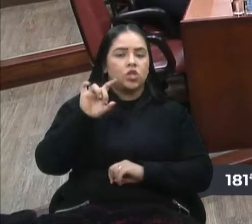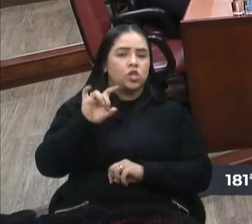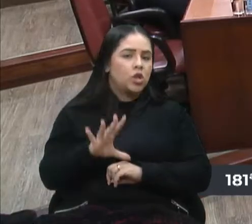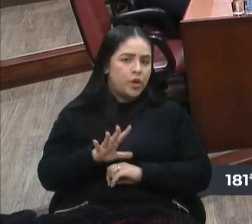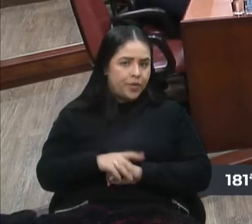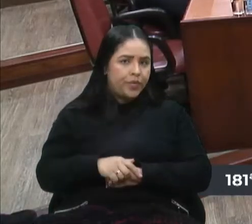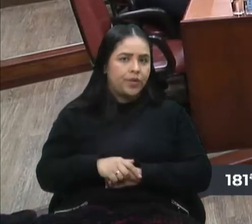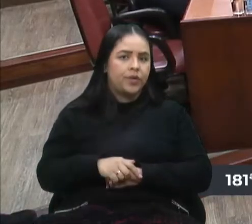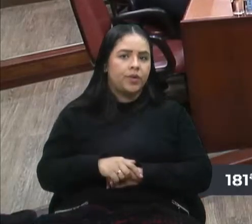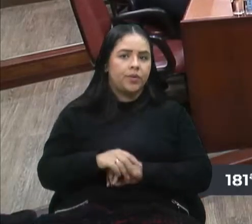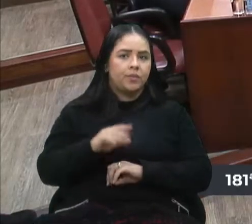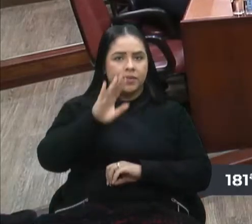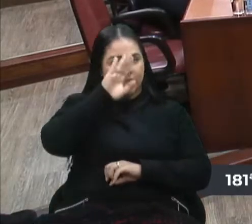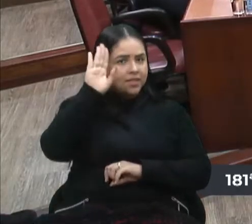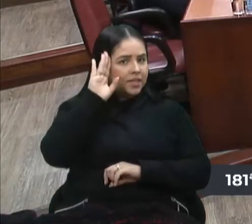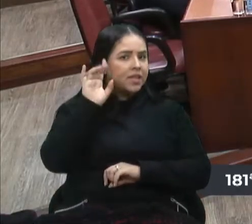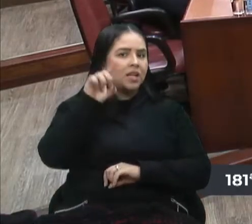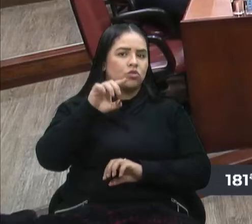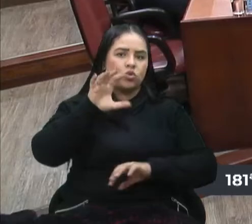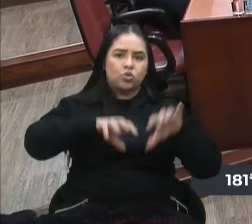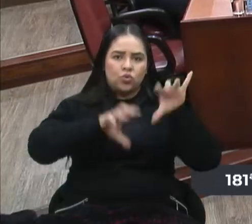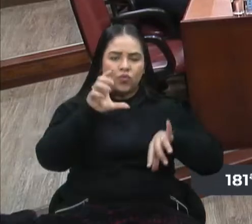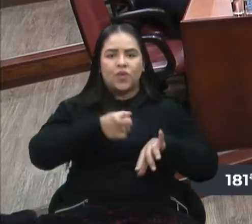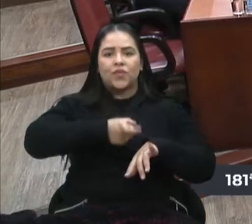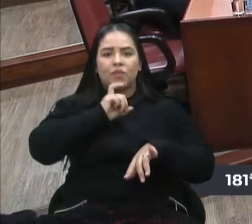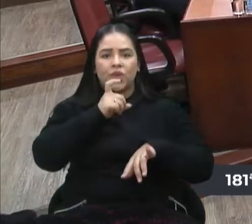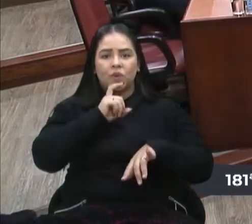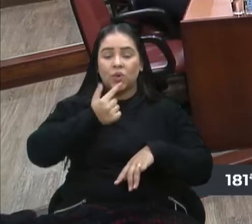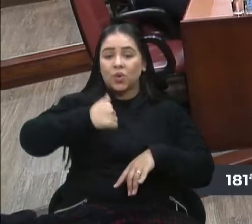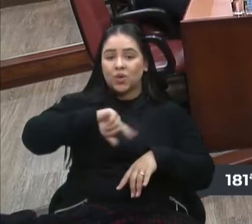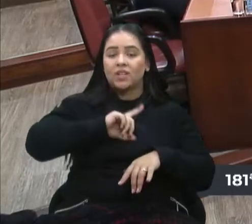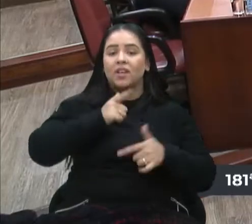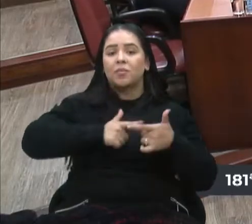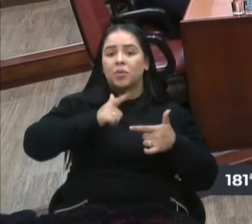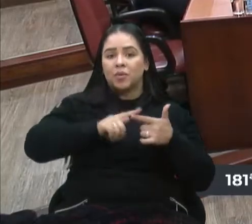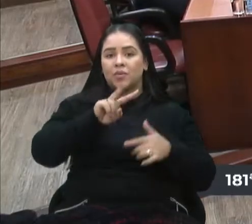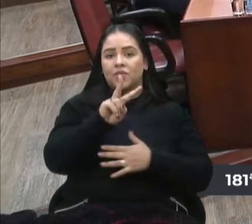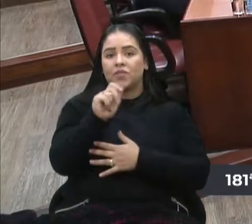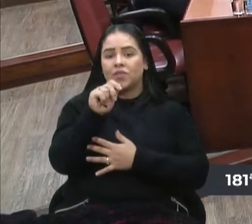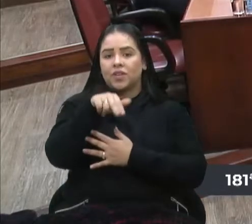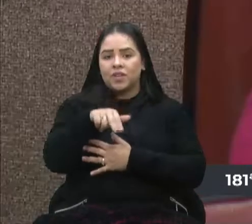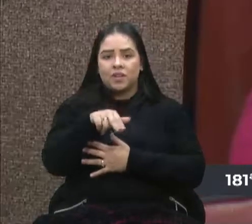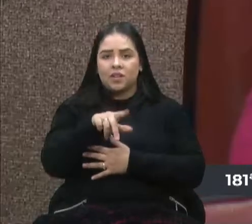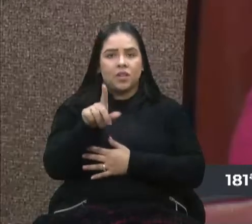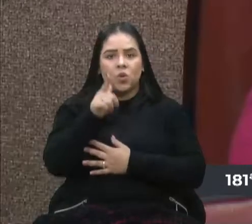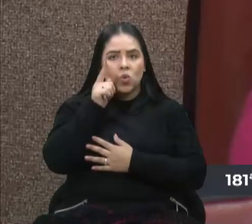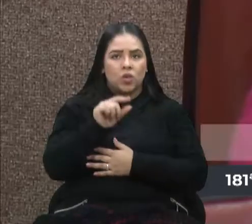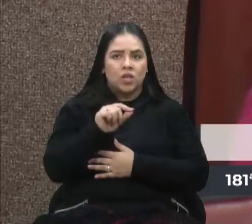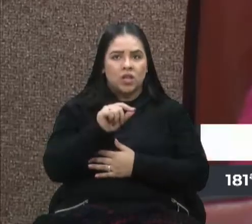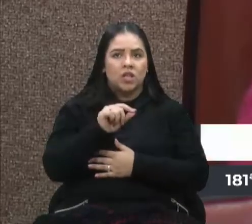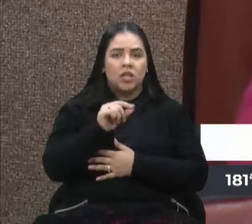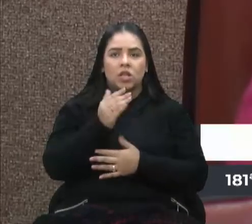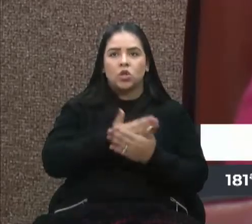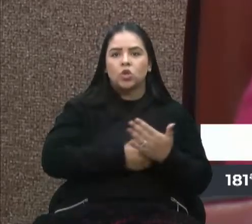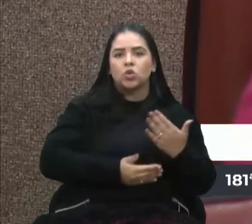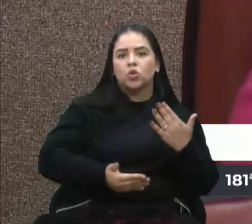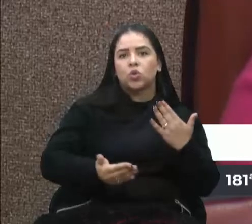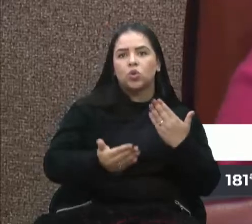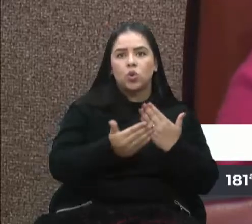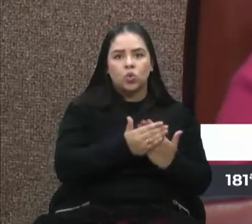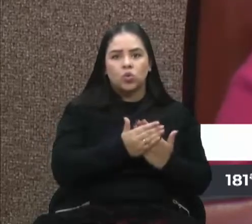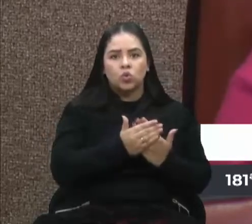vereadora, a chuva, o frio. Nós temos o problema das vans também. As vans não conseguem estar em todo